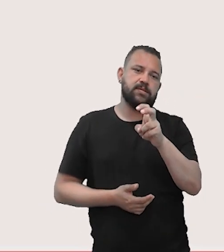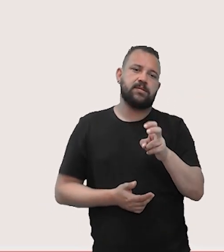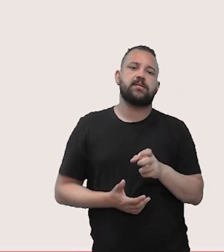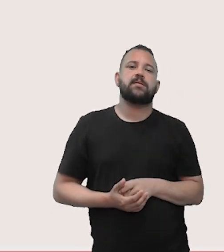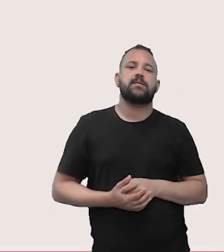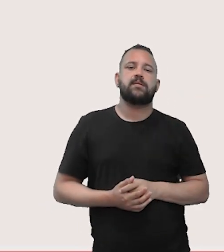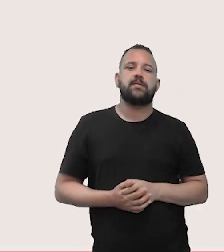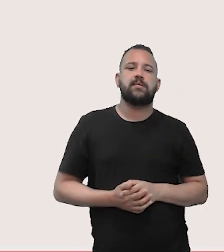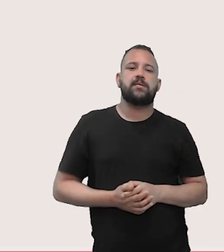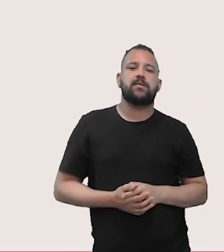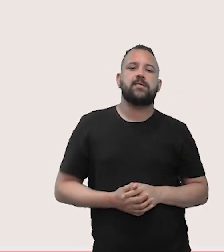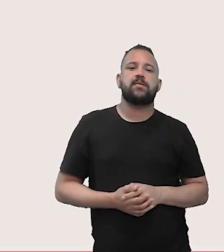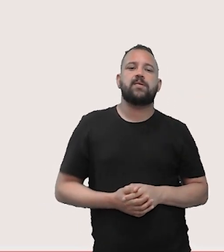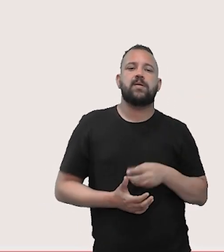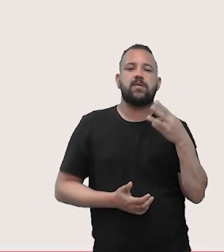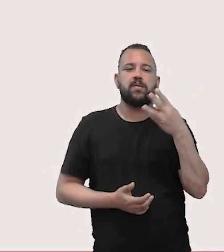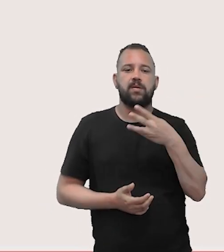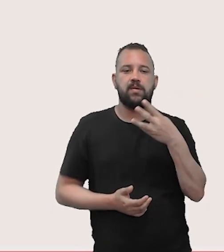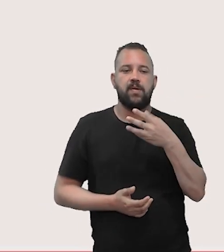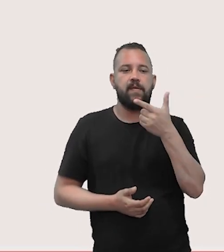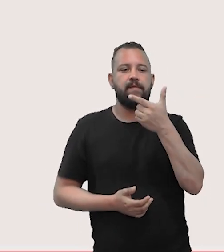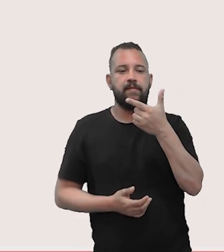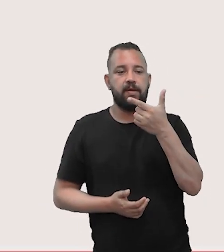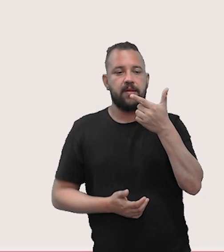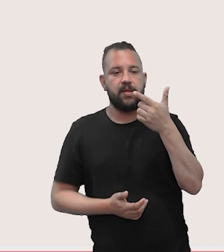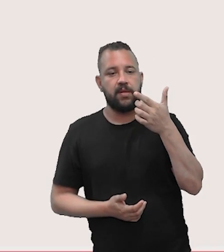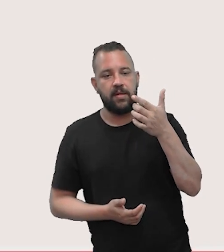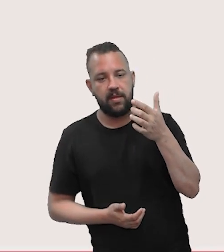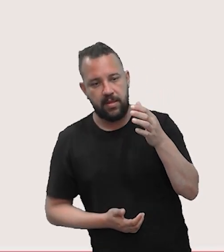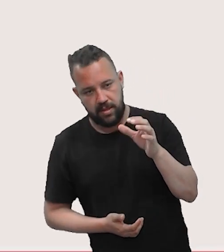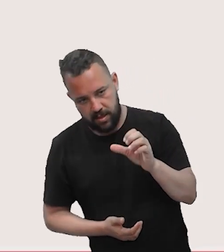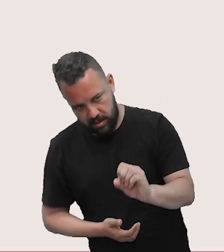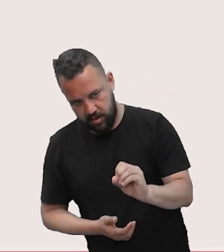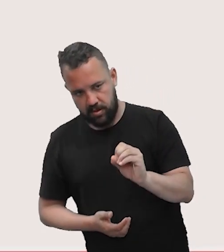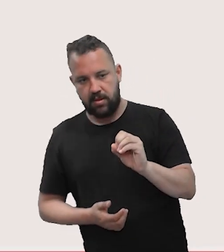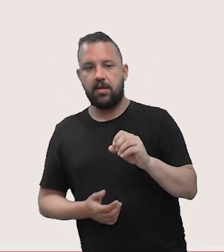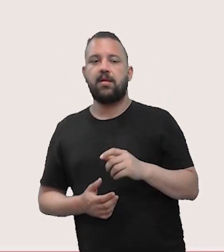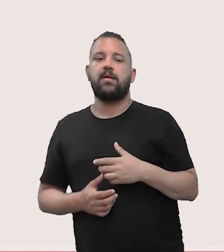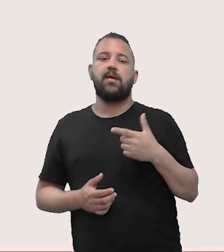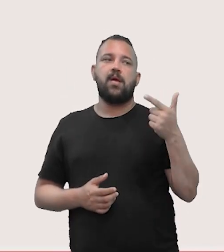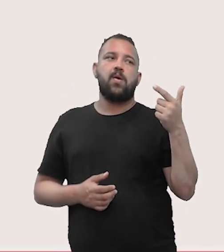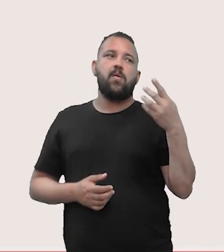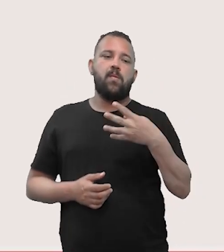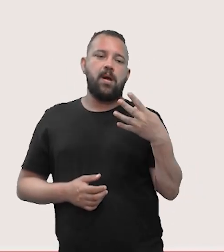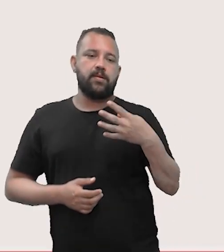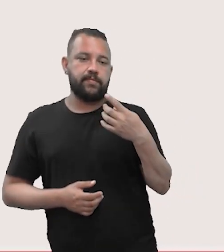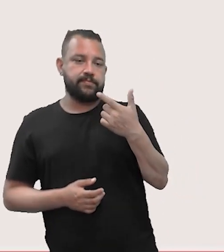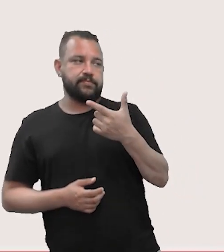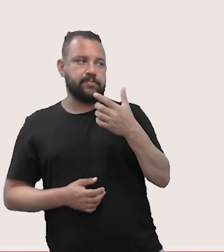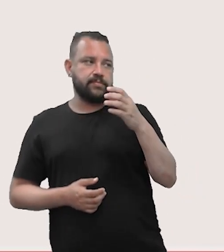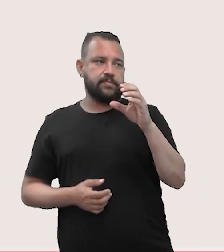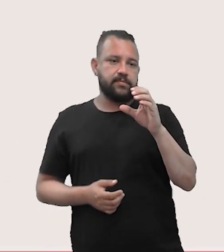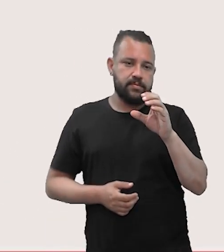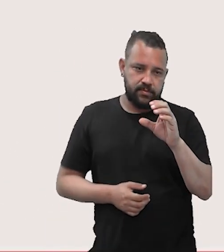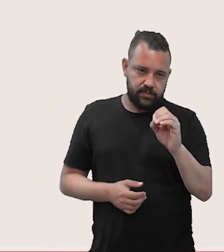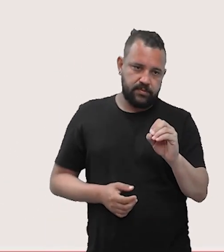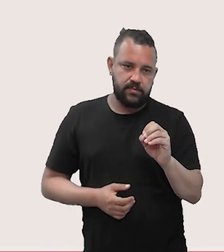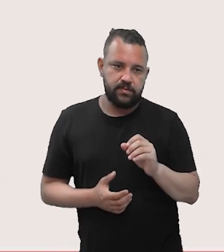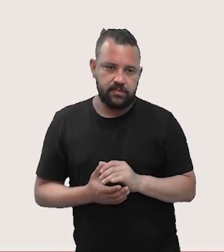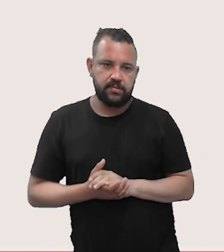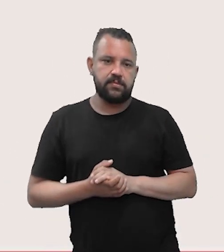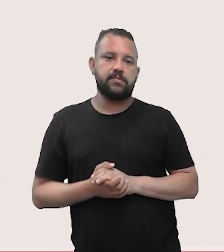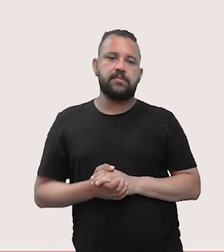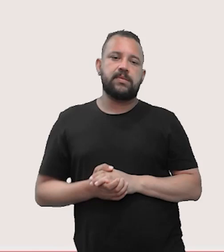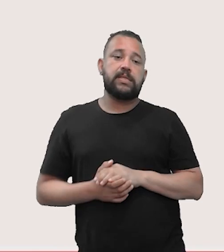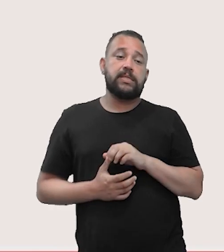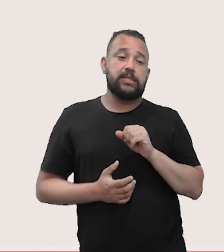25 pontos. No terceiro jogo, ele fez 20 pontos. No quarto jogo, ele fez 20 pontos. Se